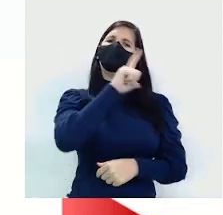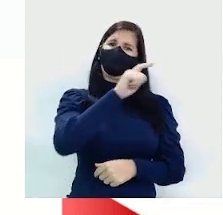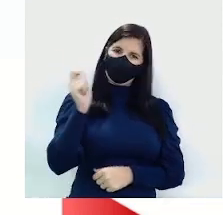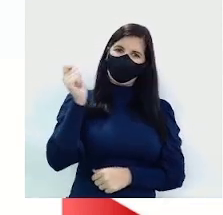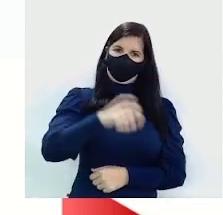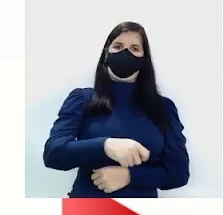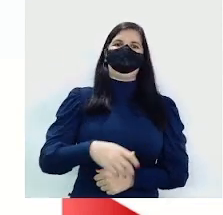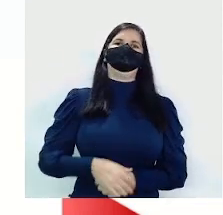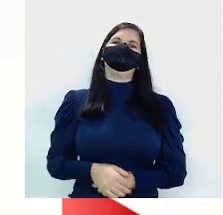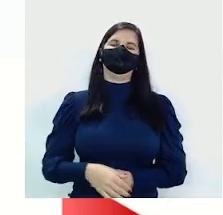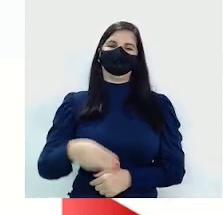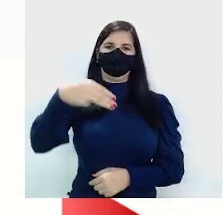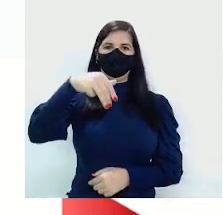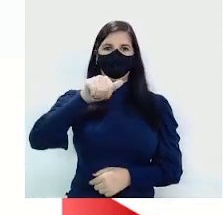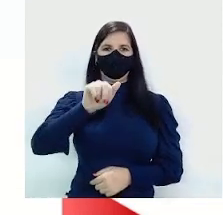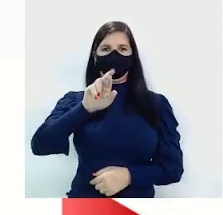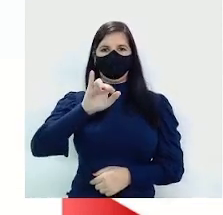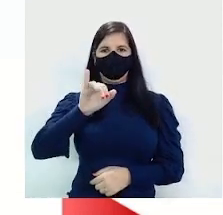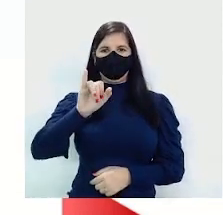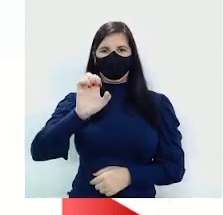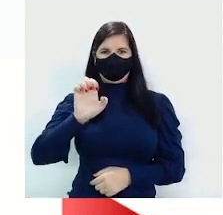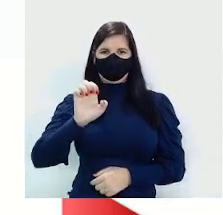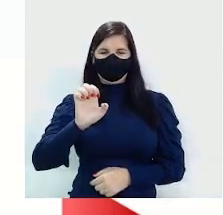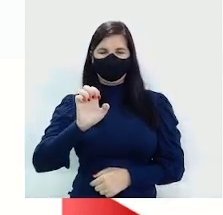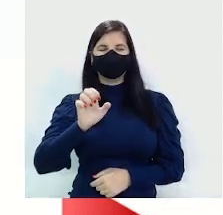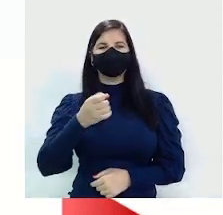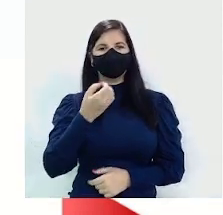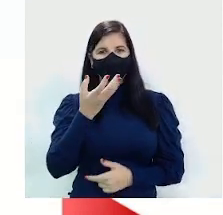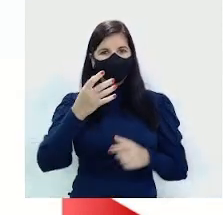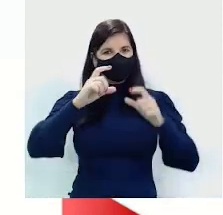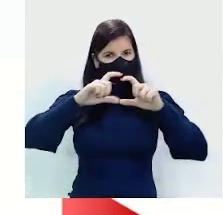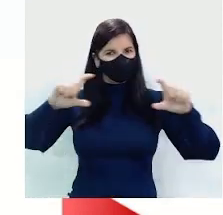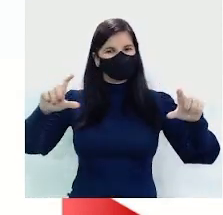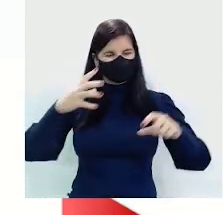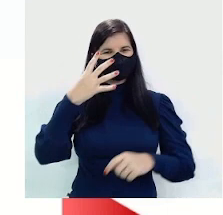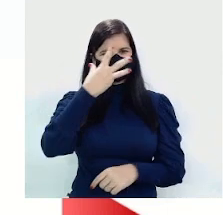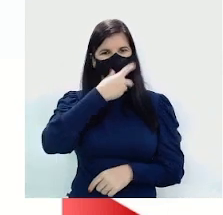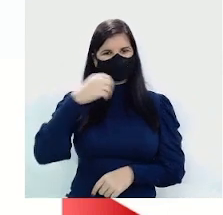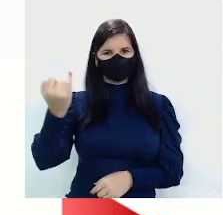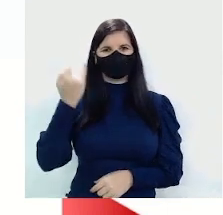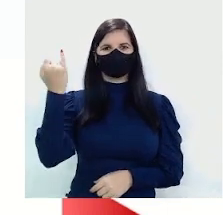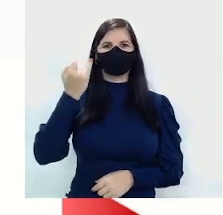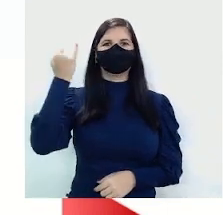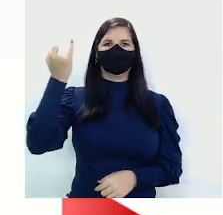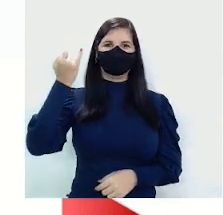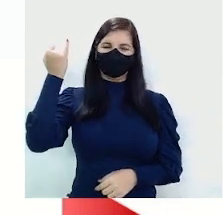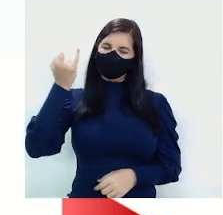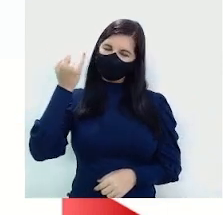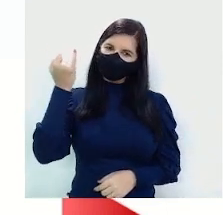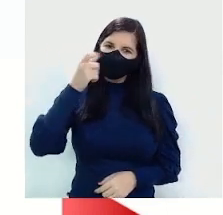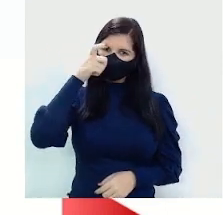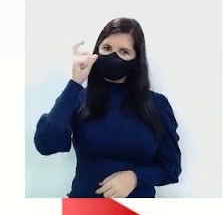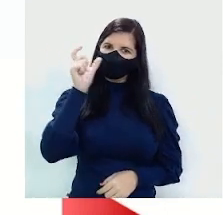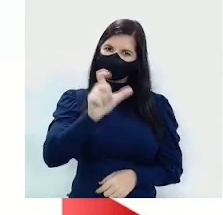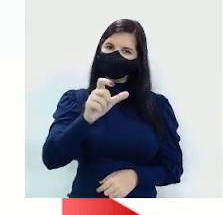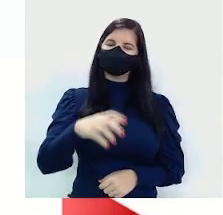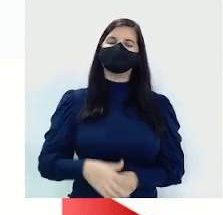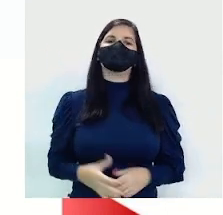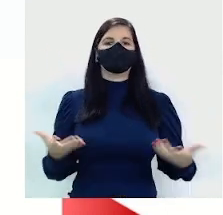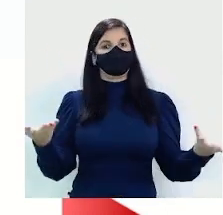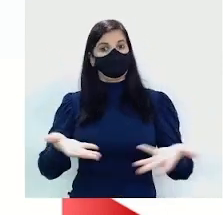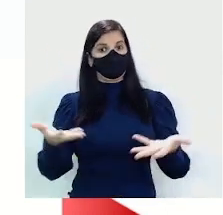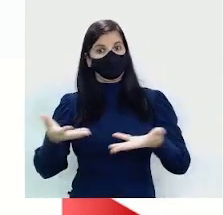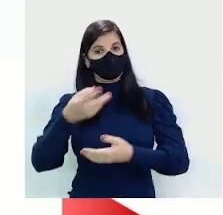conquistado. Mary Kay Ash. Bom, gente, olha só, mensagem muito importante, muito interessante para